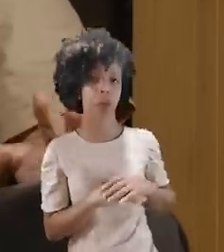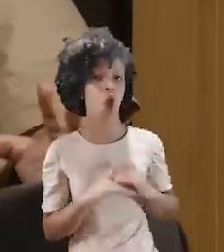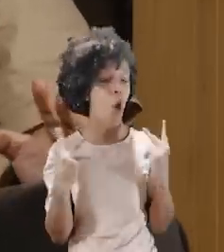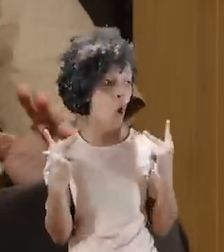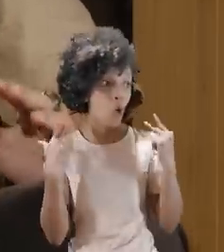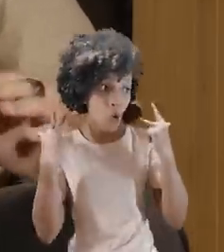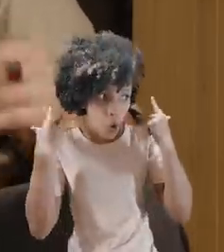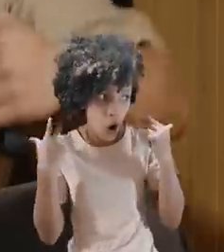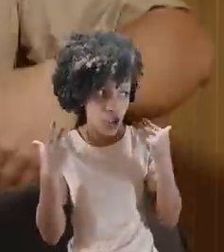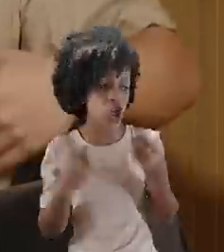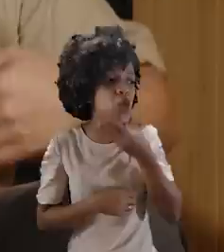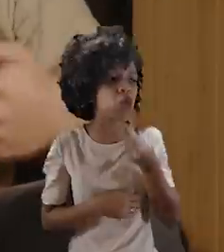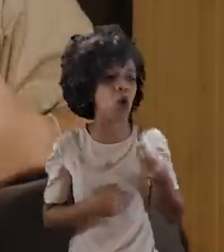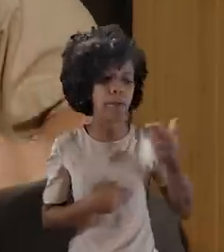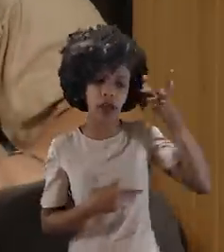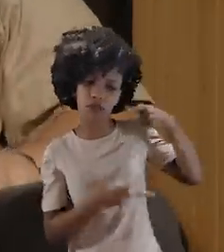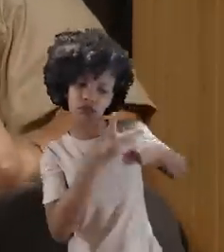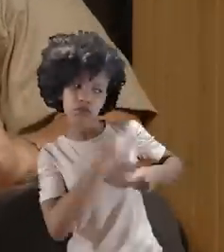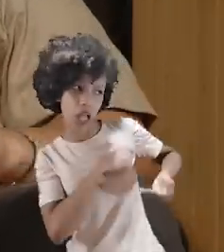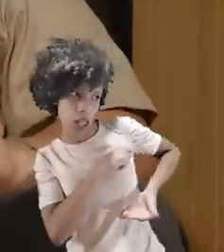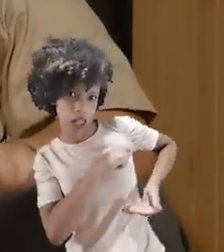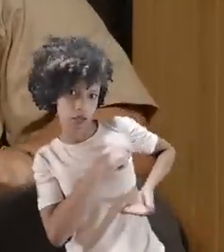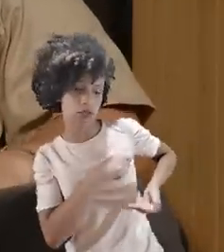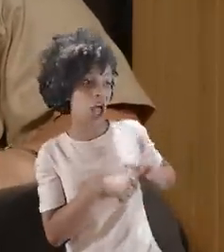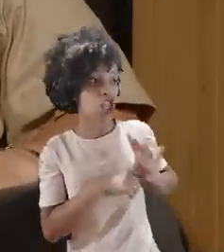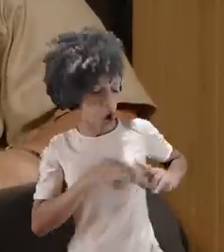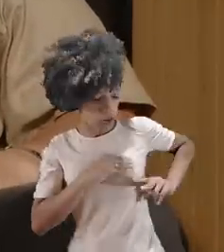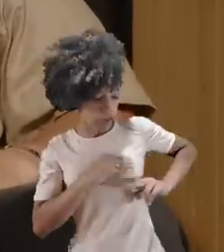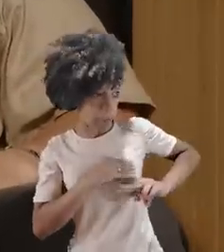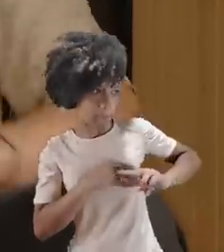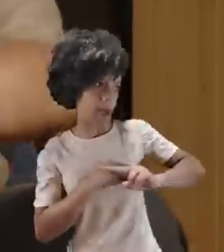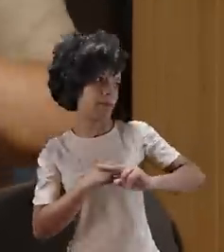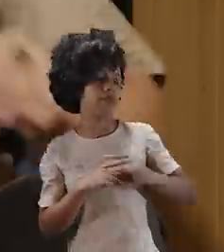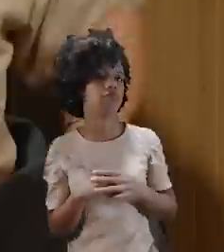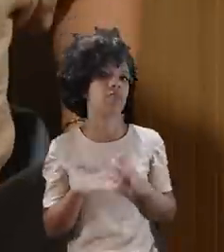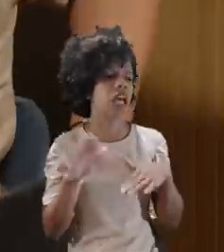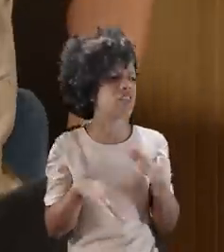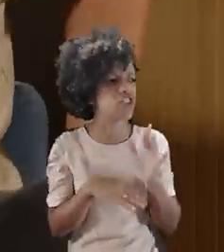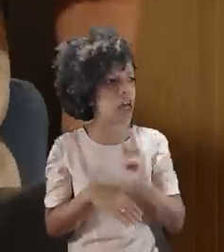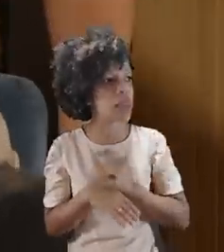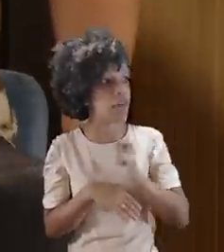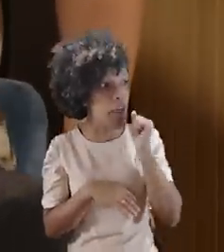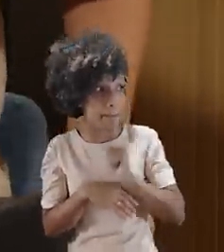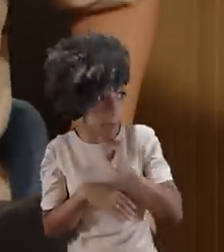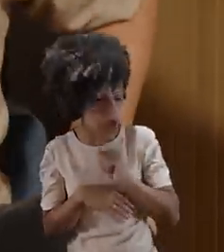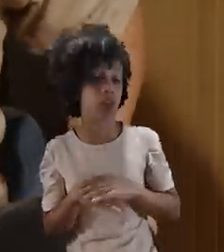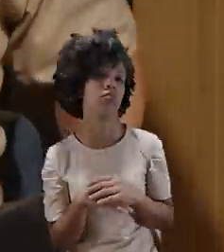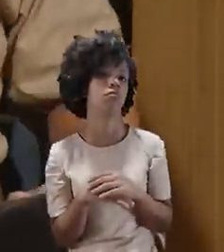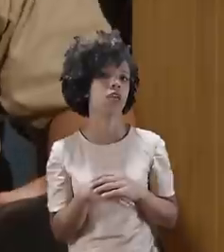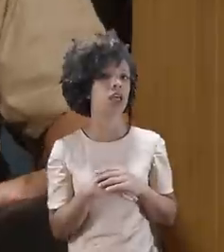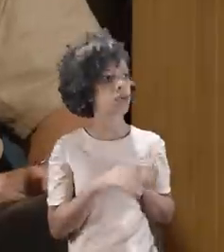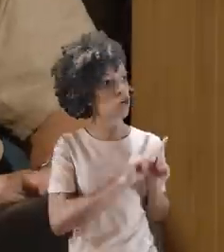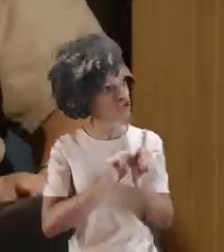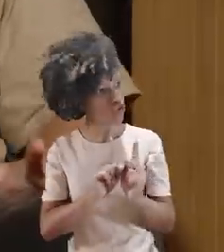corte em si do cara que tem o cabelo por exemplo a cintura geralmente é só tirar as pontas entendeu às vezes vai já teve mãe que levou o